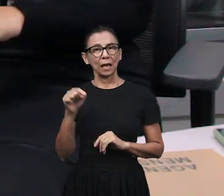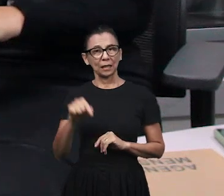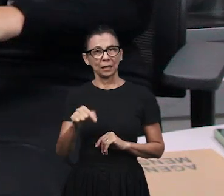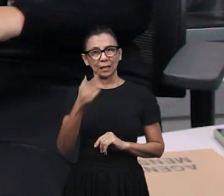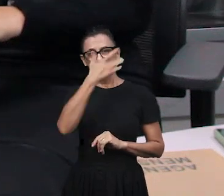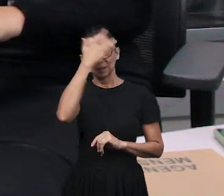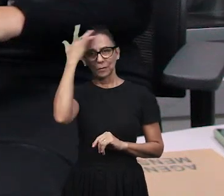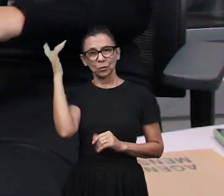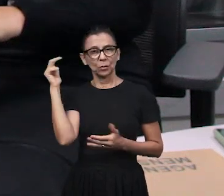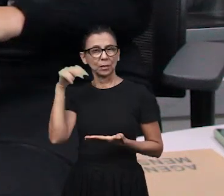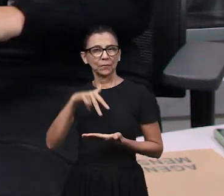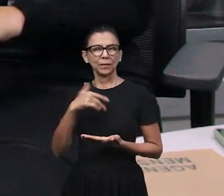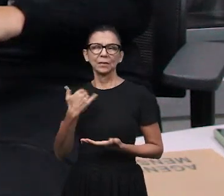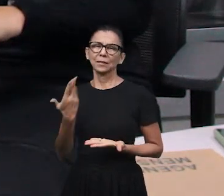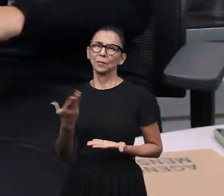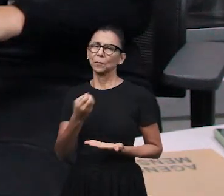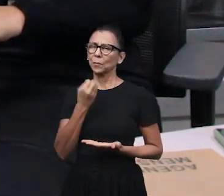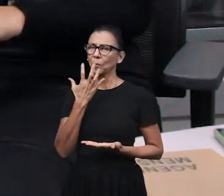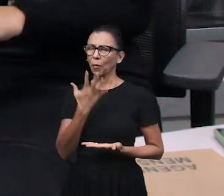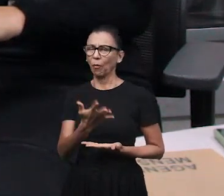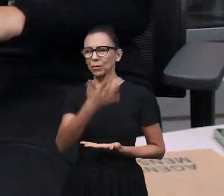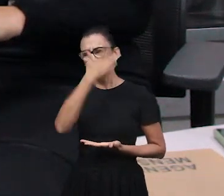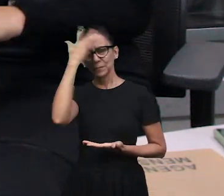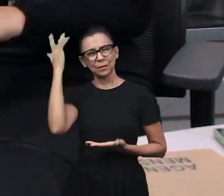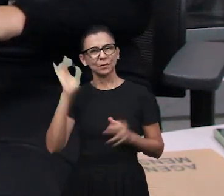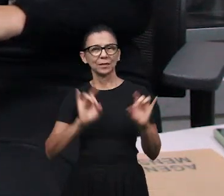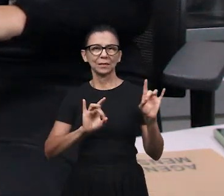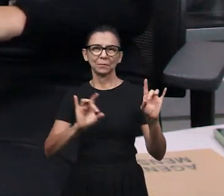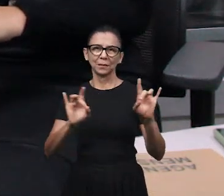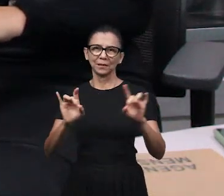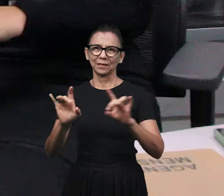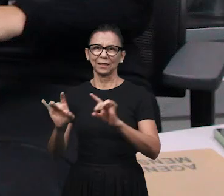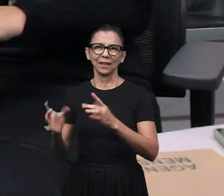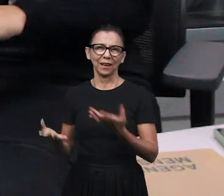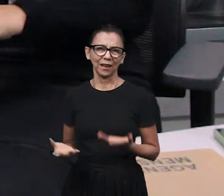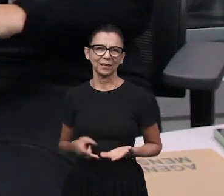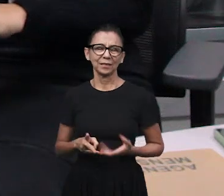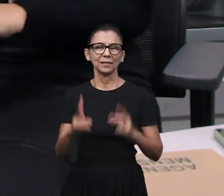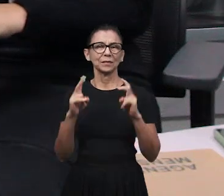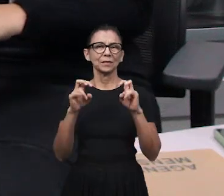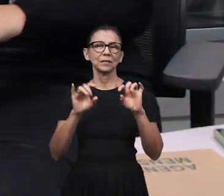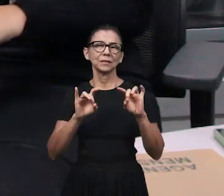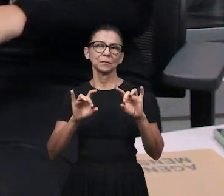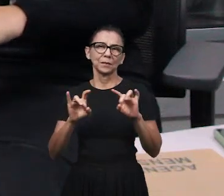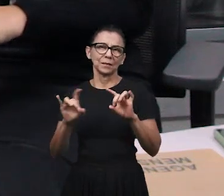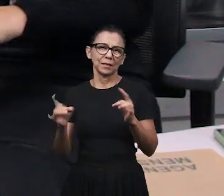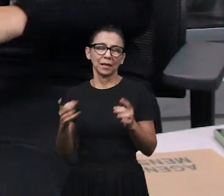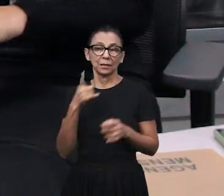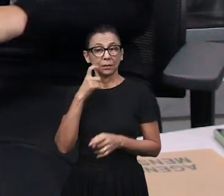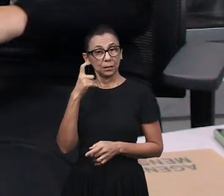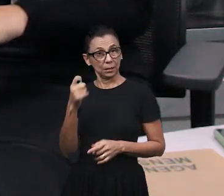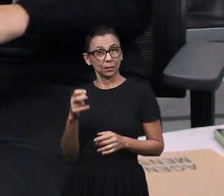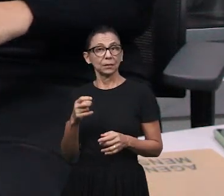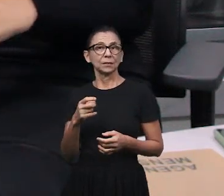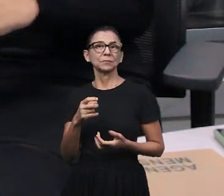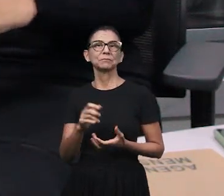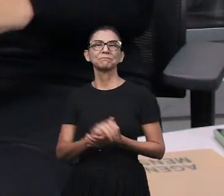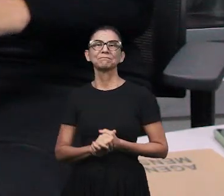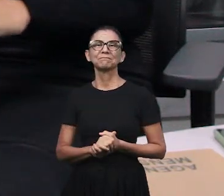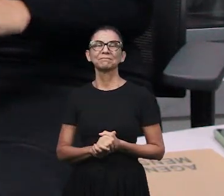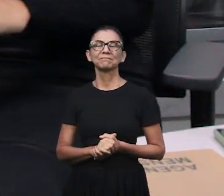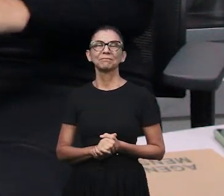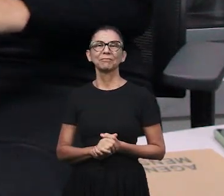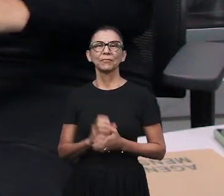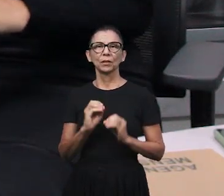porque as pessoas que a gente recebe aqui são pessoas agradabilíssimas, irmãos nossos, irmãs nossas, e sempre tratando de temas que são do nosso